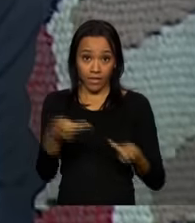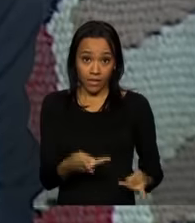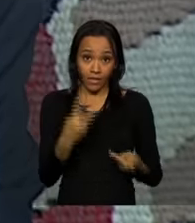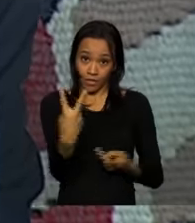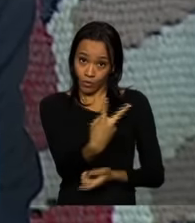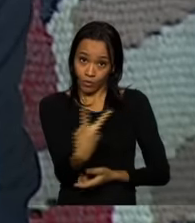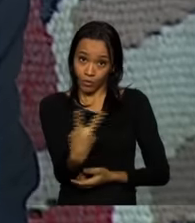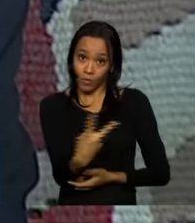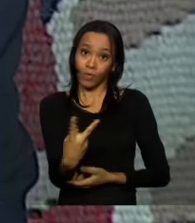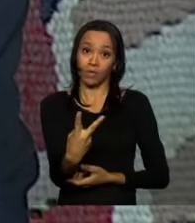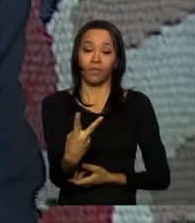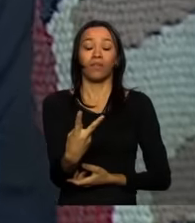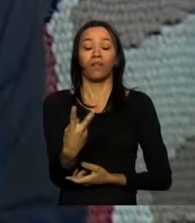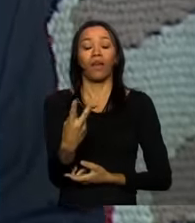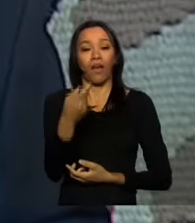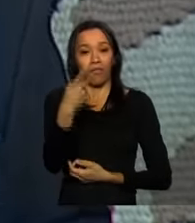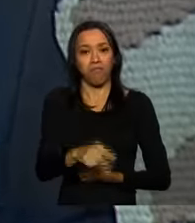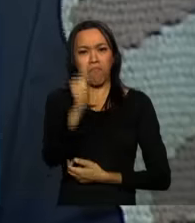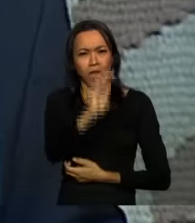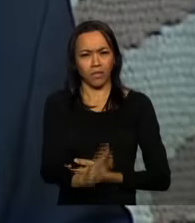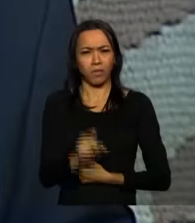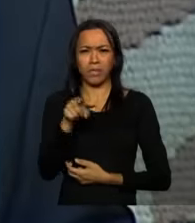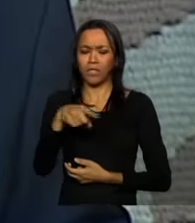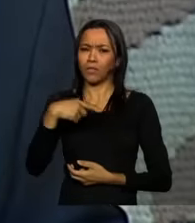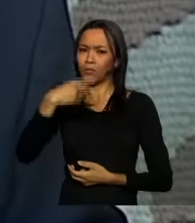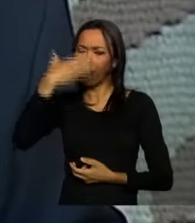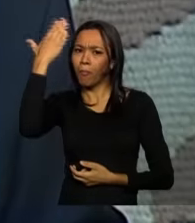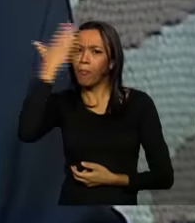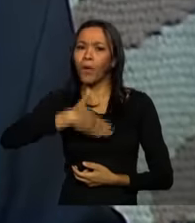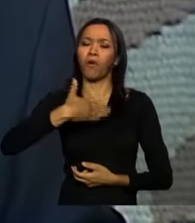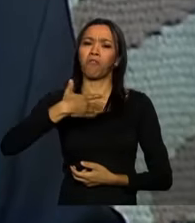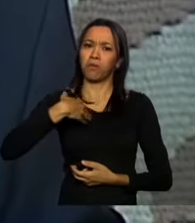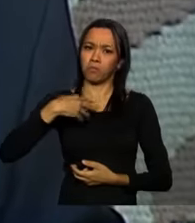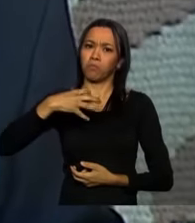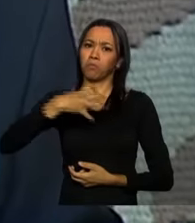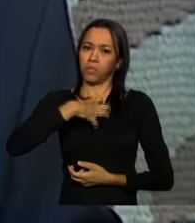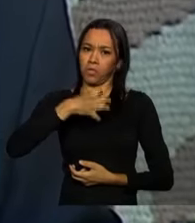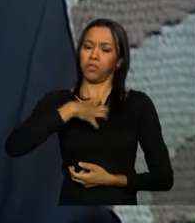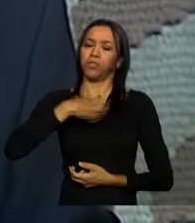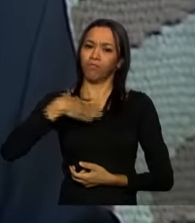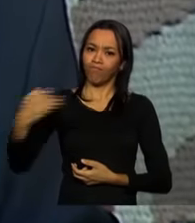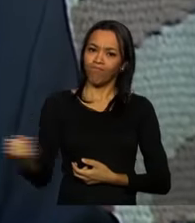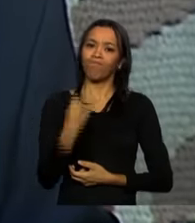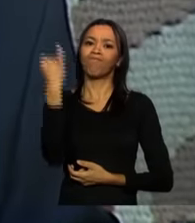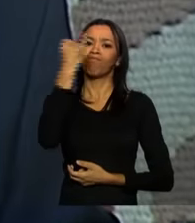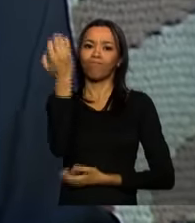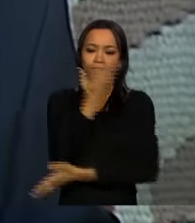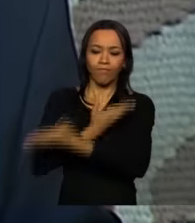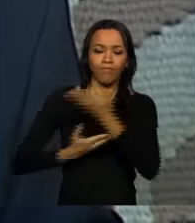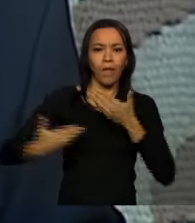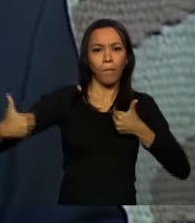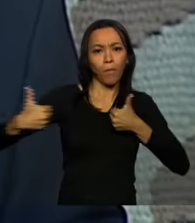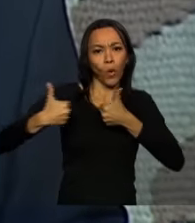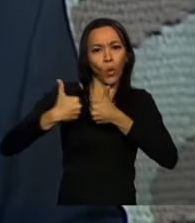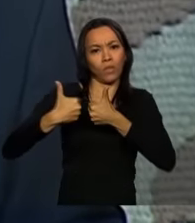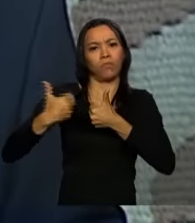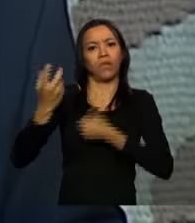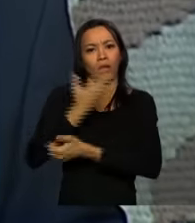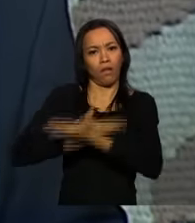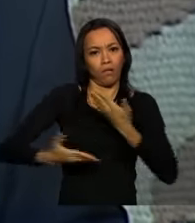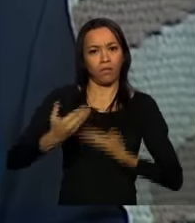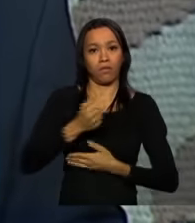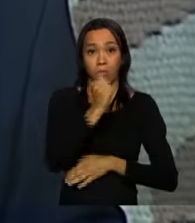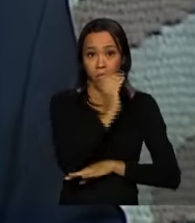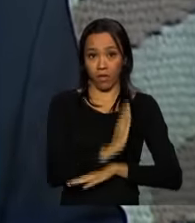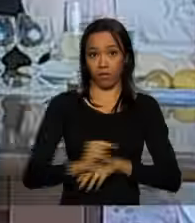Altezas Imperiais ao Brasil é um marco simbólico deste momento de renovação das relações entre nossos países, o que muito nos